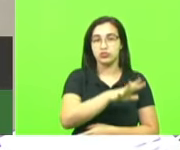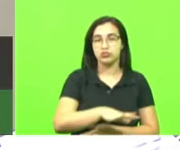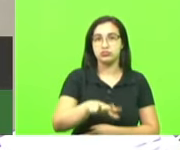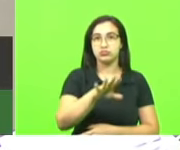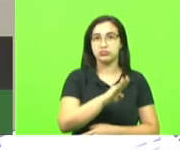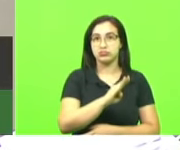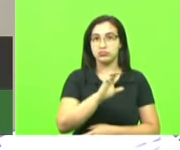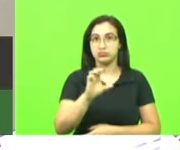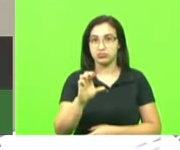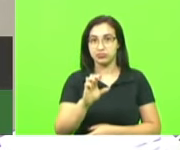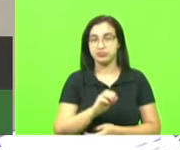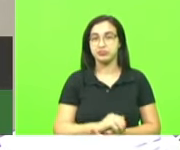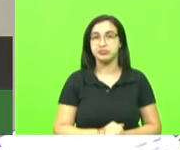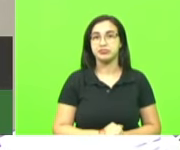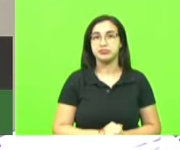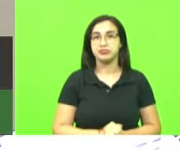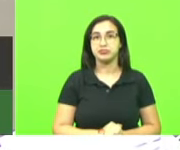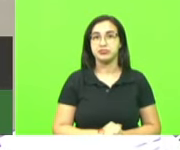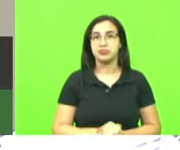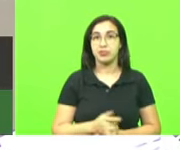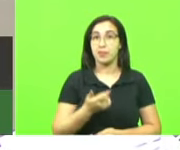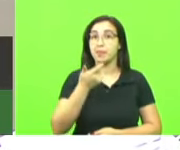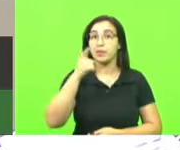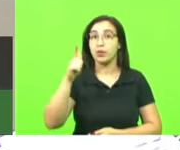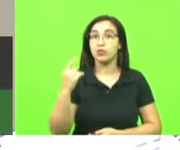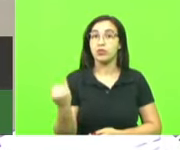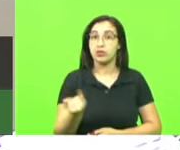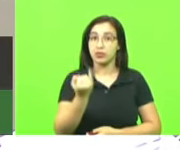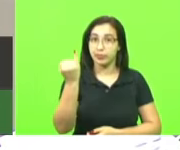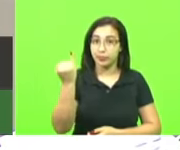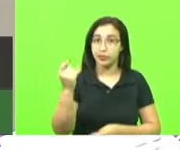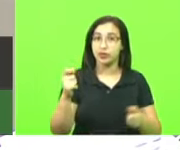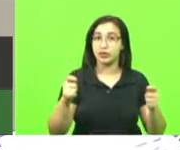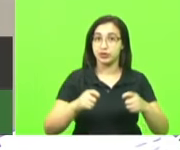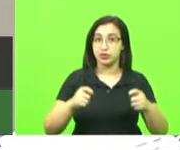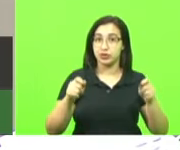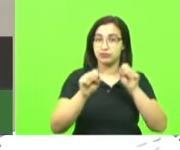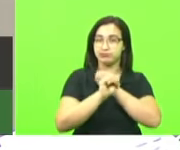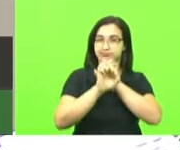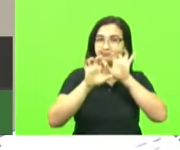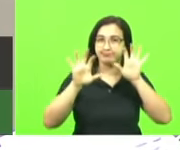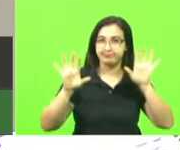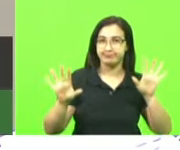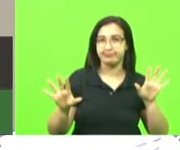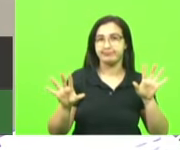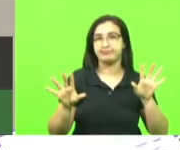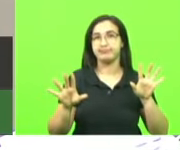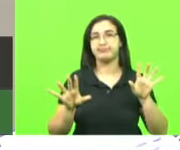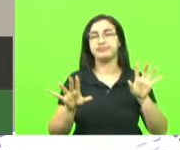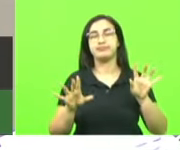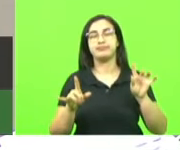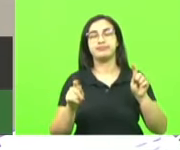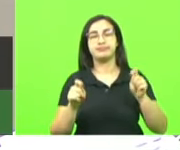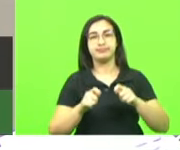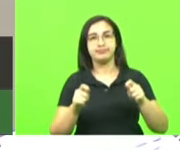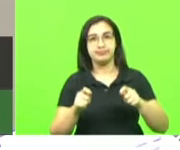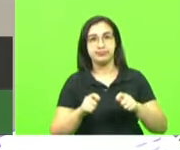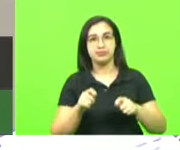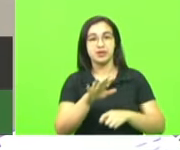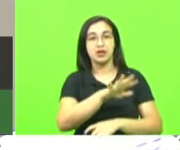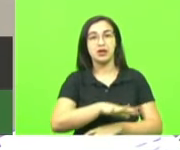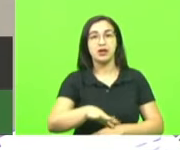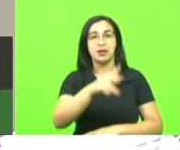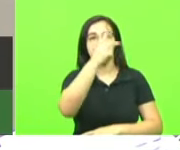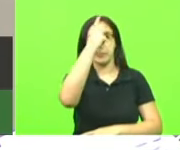Camboriú. Esta é mais uma importante ferramenta de transparência, garantindo que um maior número de